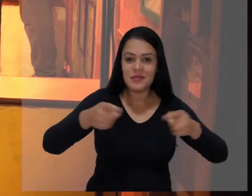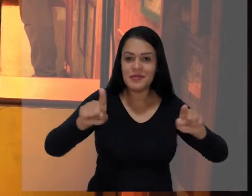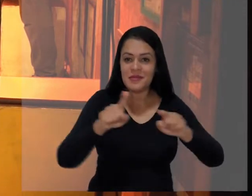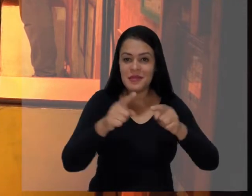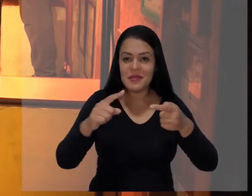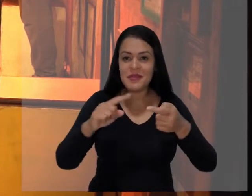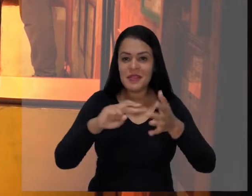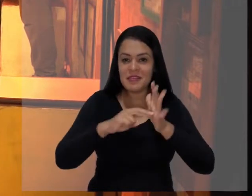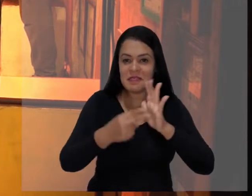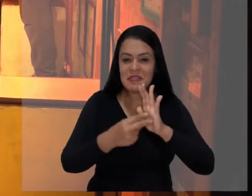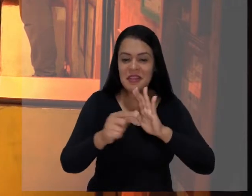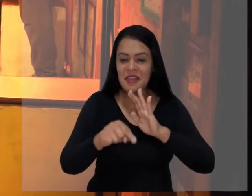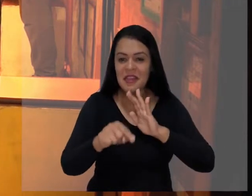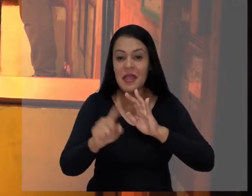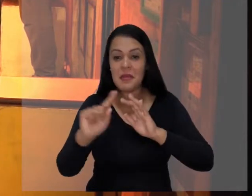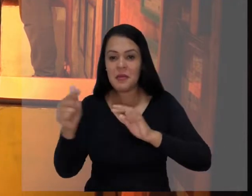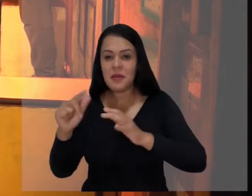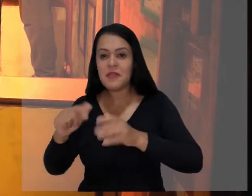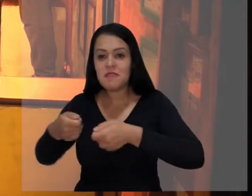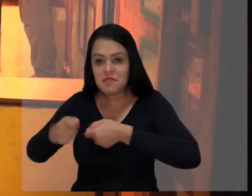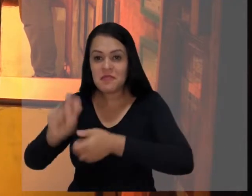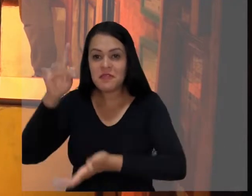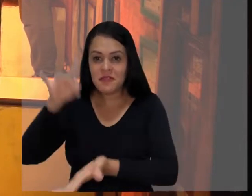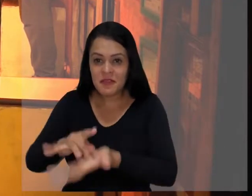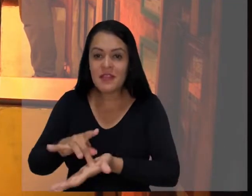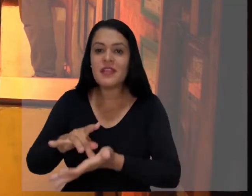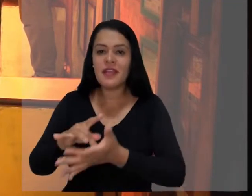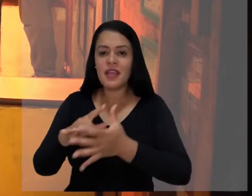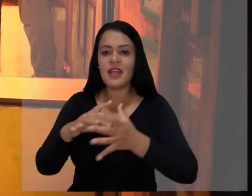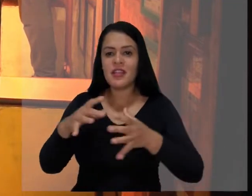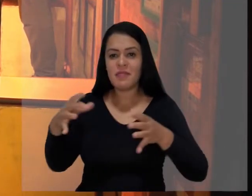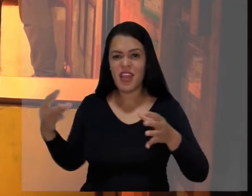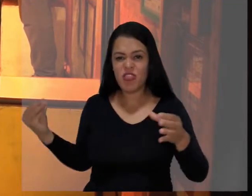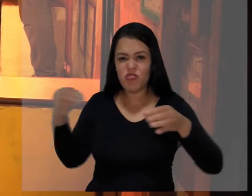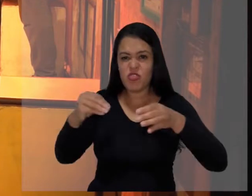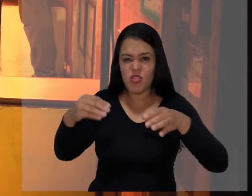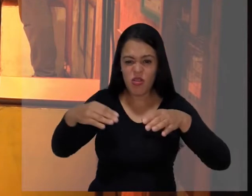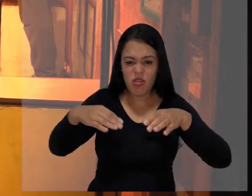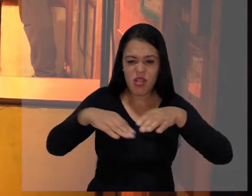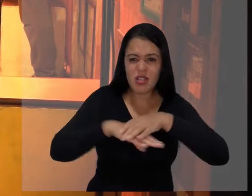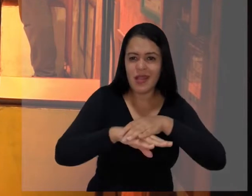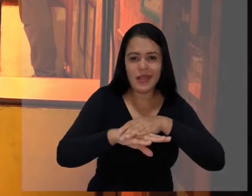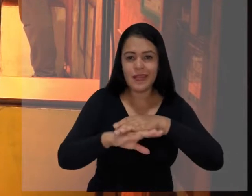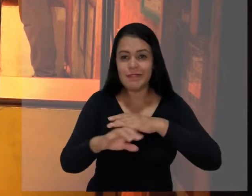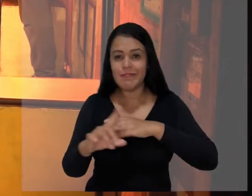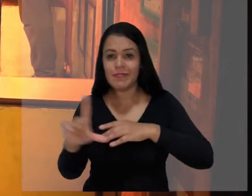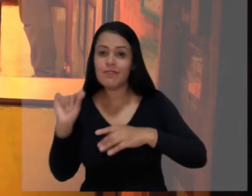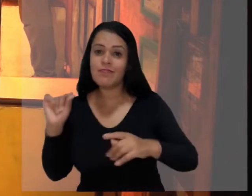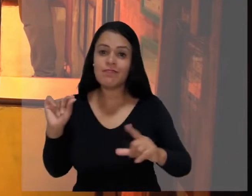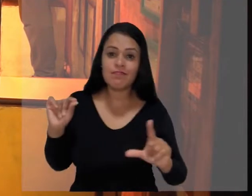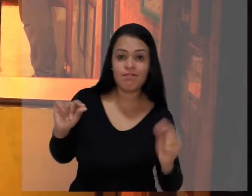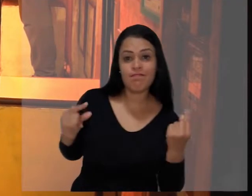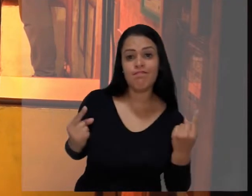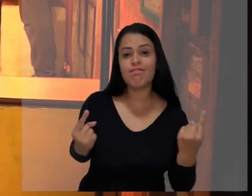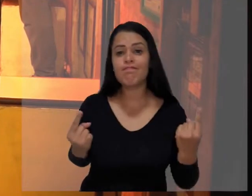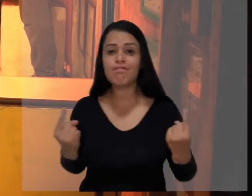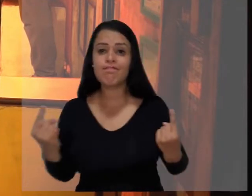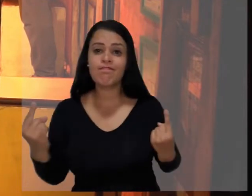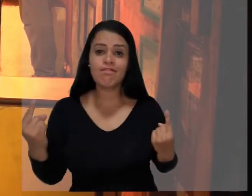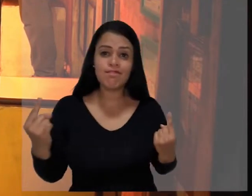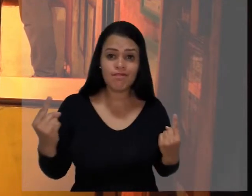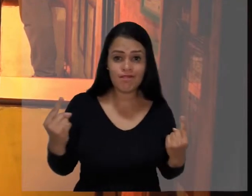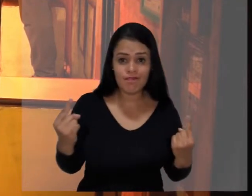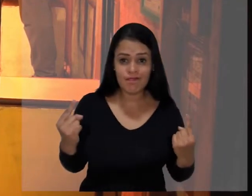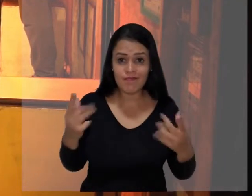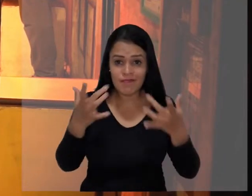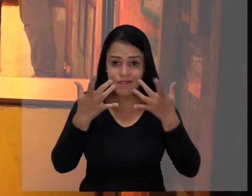outra, não dá para colocar um continente dentro de uma ilha. É preciso escolher entre uma coisa ou outra. Dá para fazer essa peça